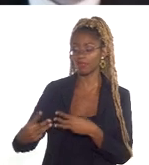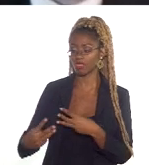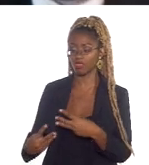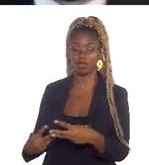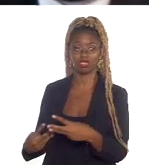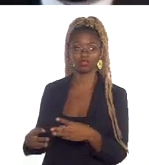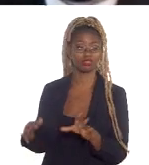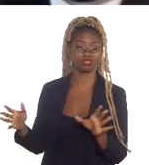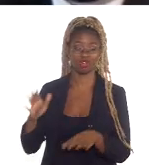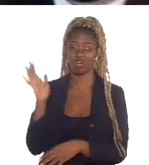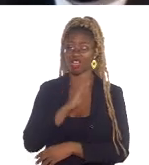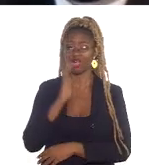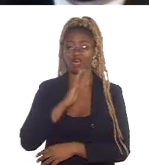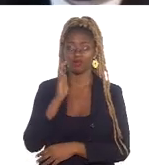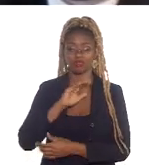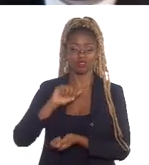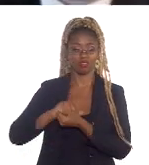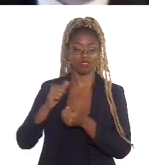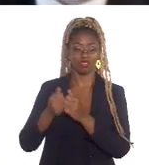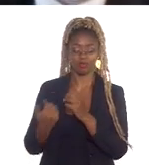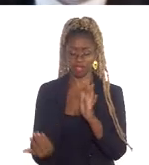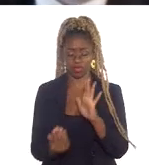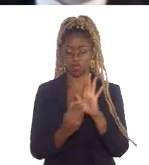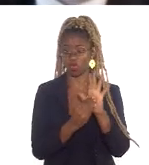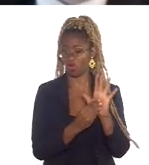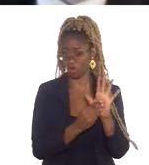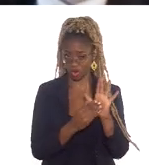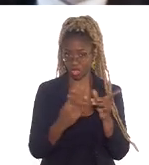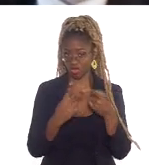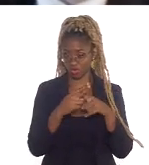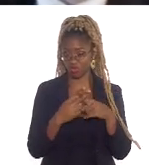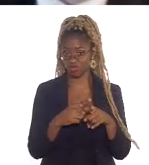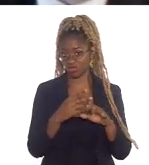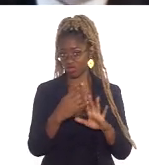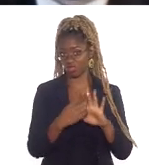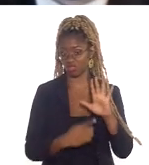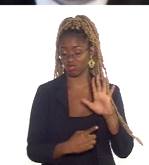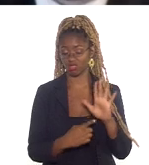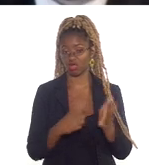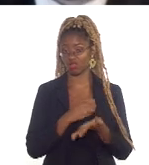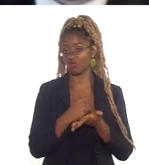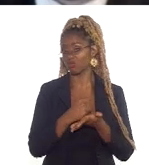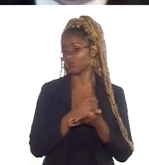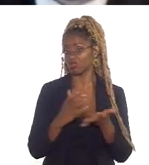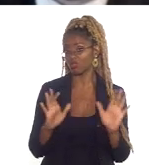a gente rapidamente coloca esse adendo. É isso.